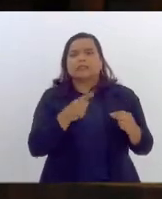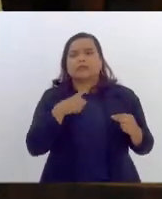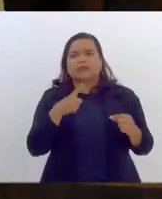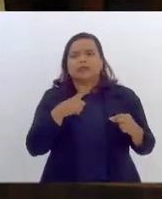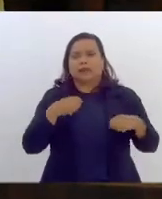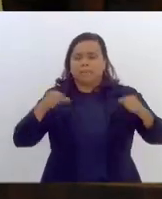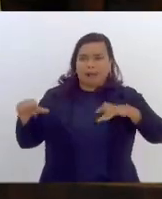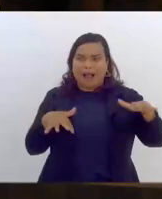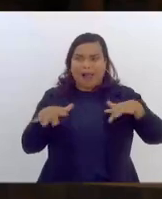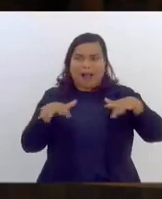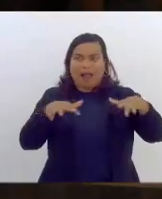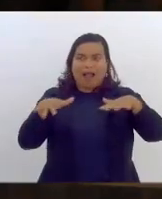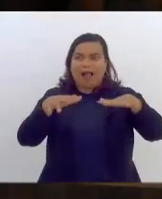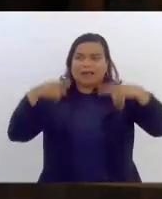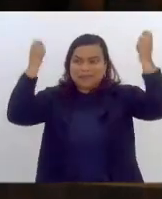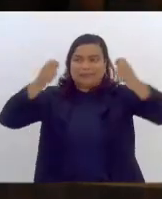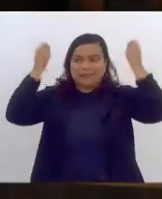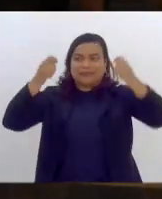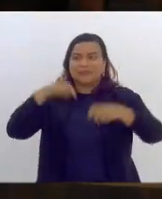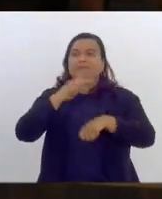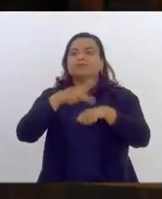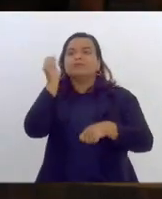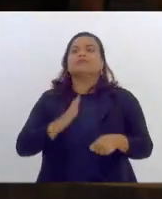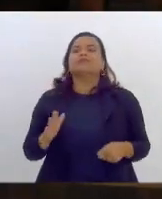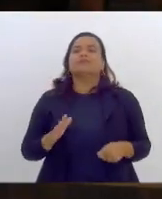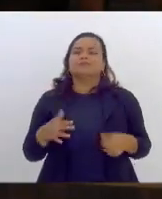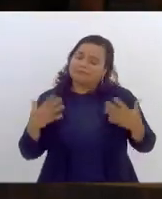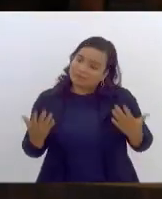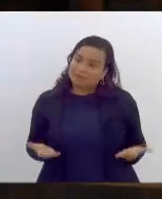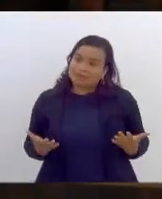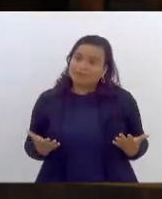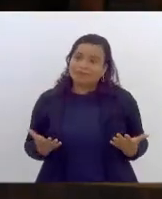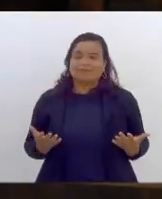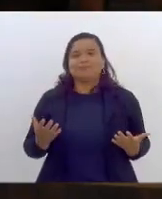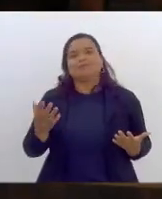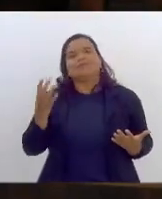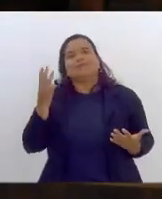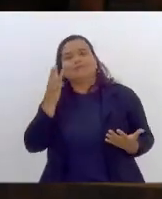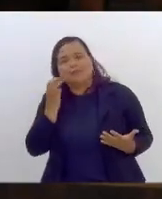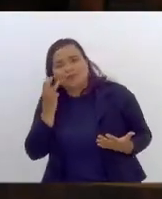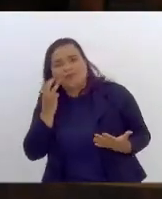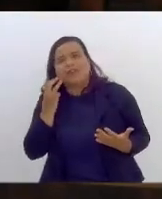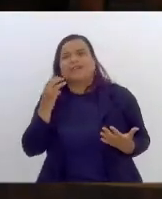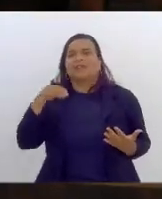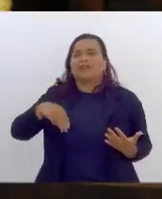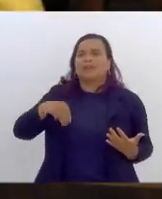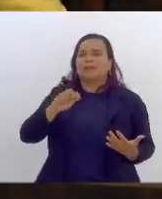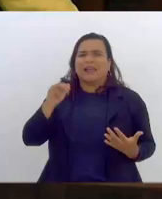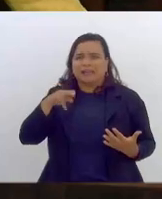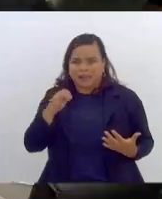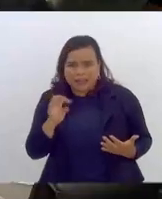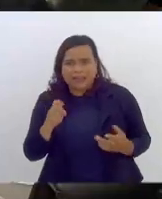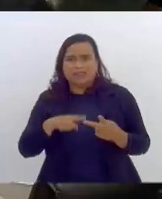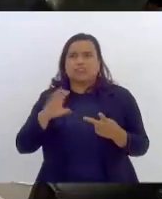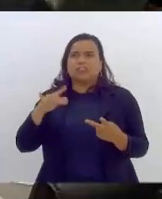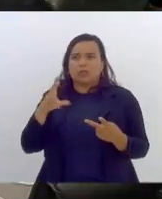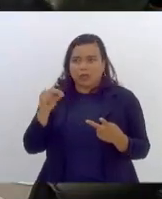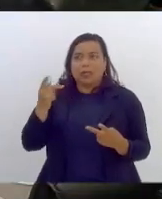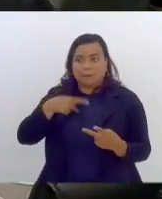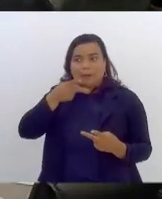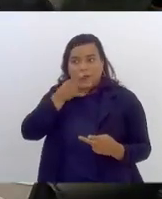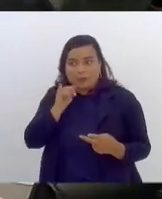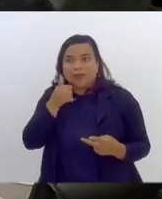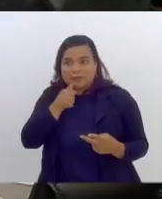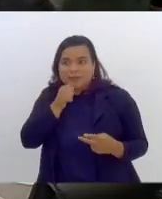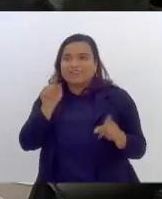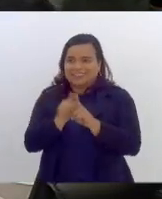as ruas dessa cidade, do nosso país. Então, Mônica, bacana, Marinette e Toinho são meus pais também. Por